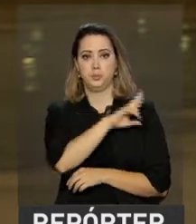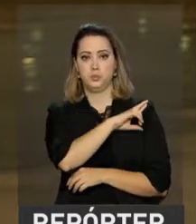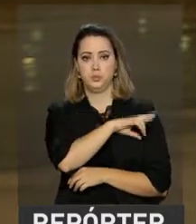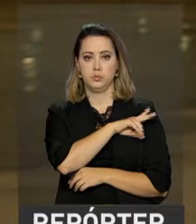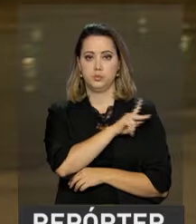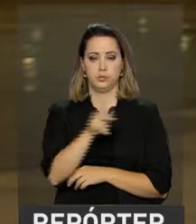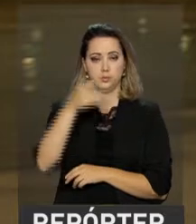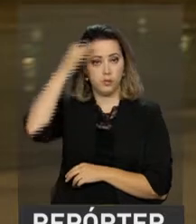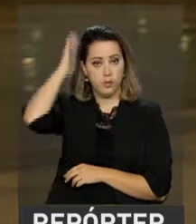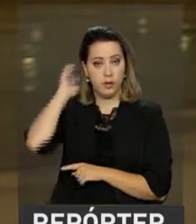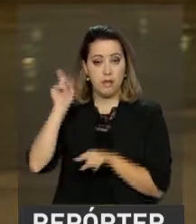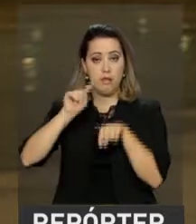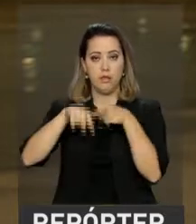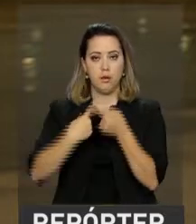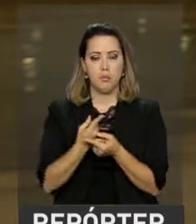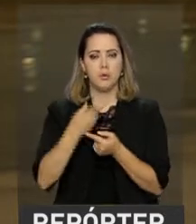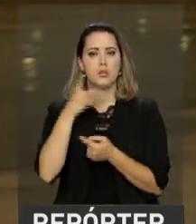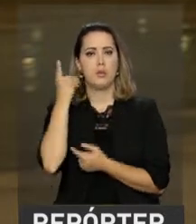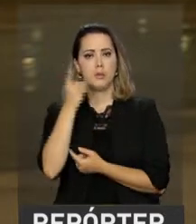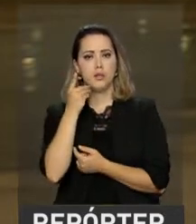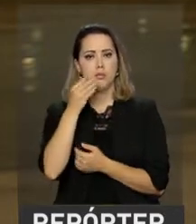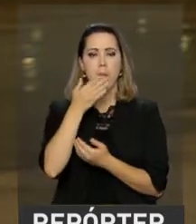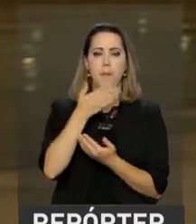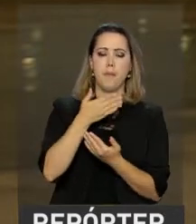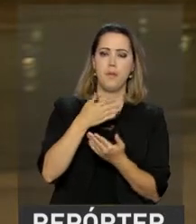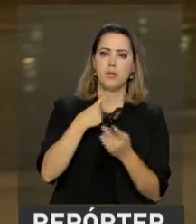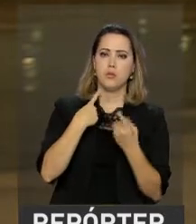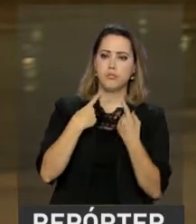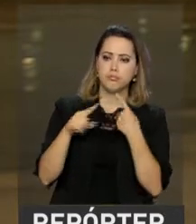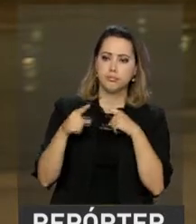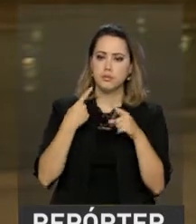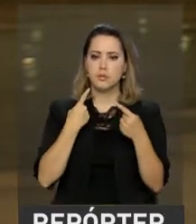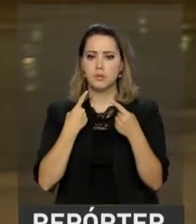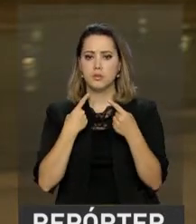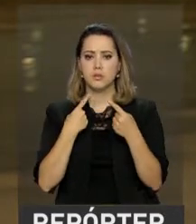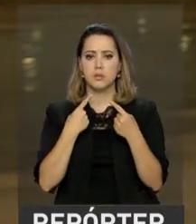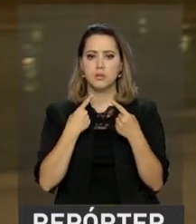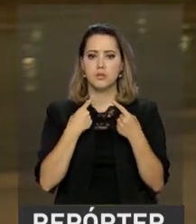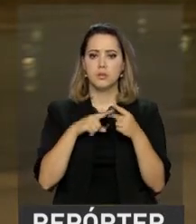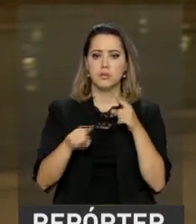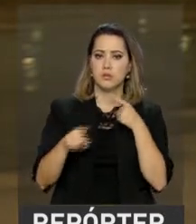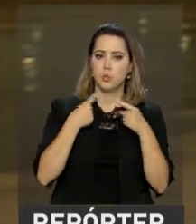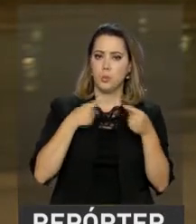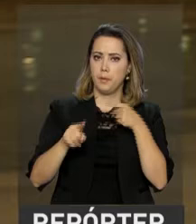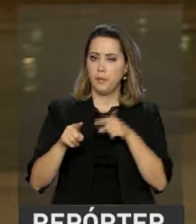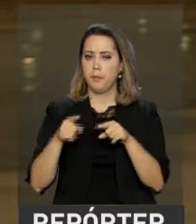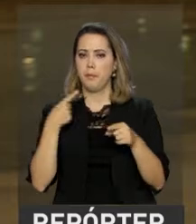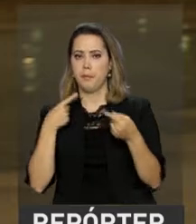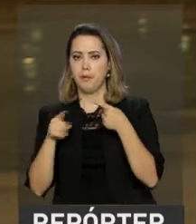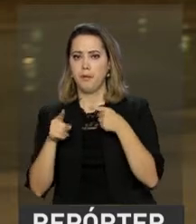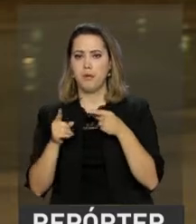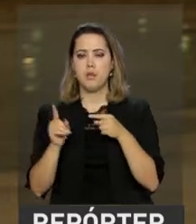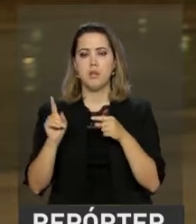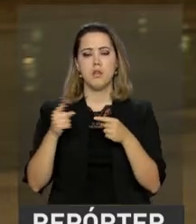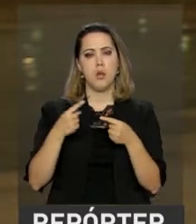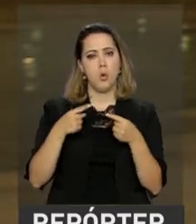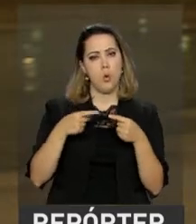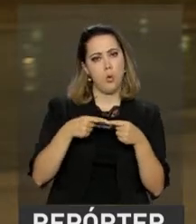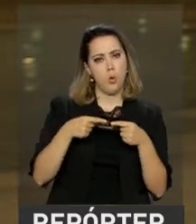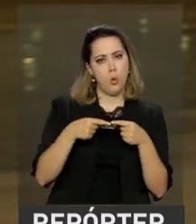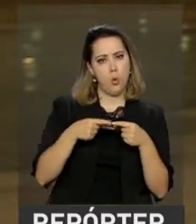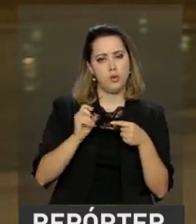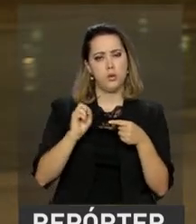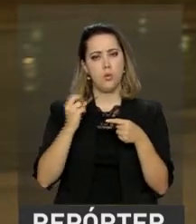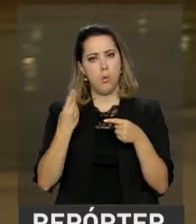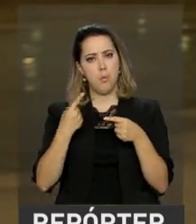temer depois vários deputados se revezaram na denúncia draco desculpa na tribuna falando a favor e contra neste